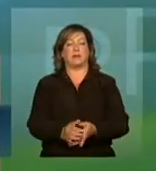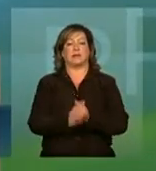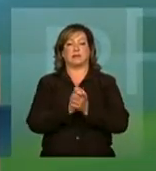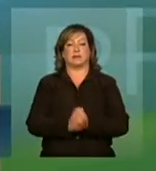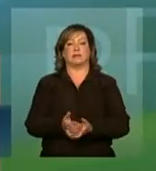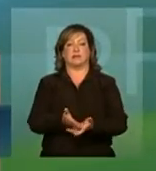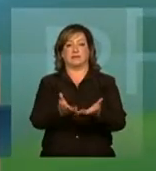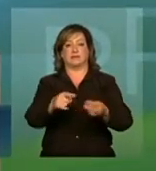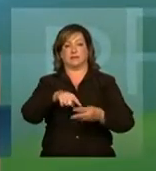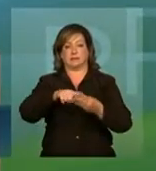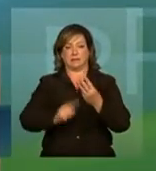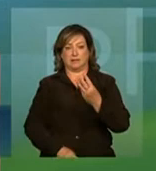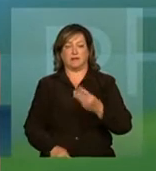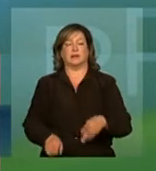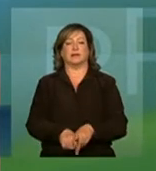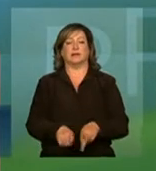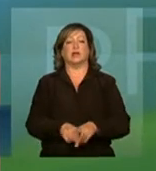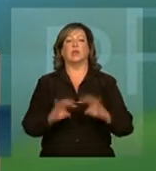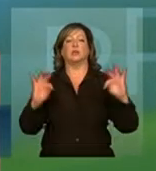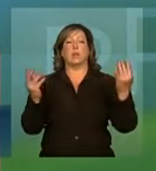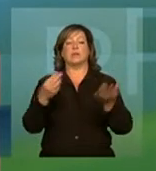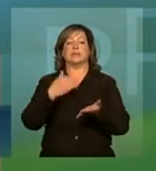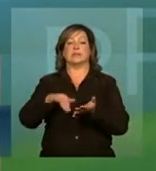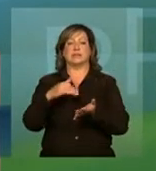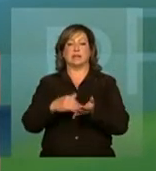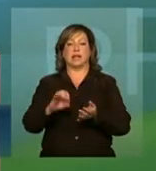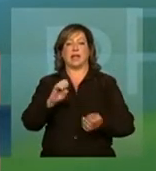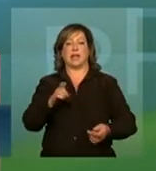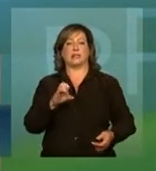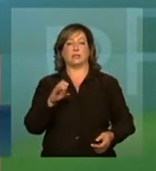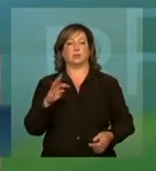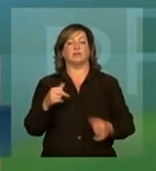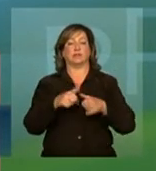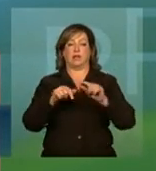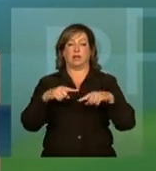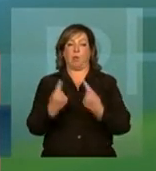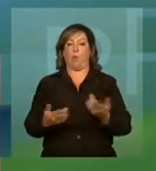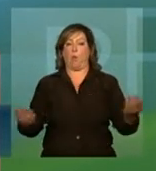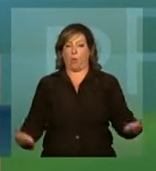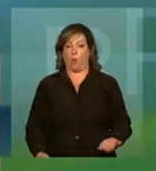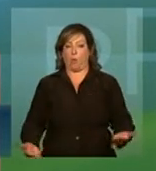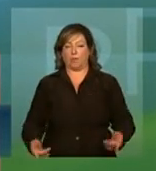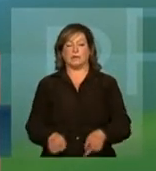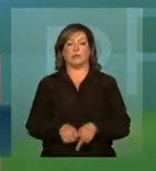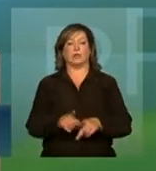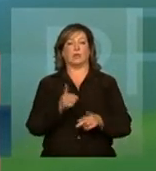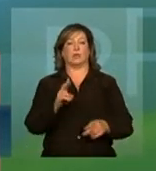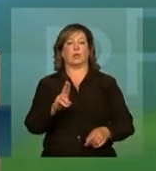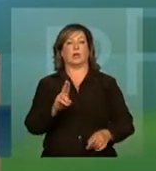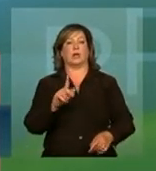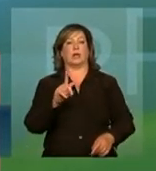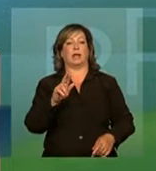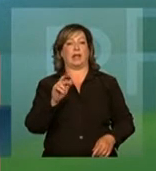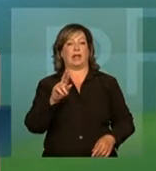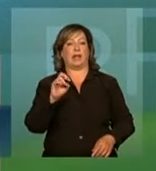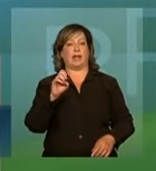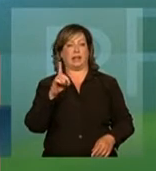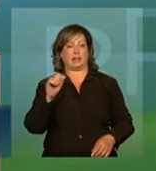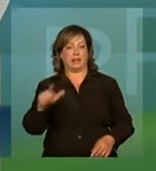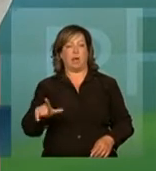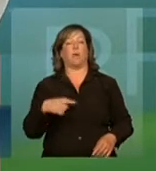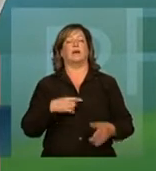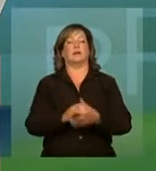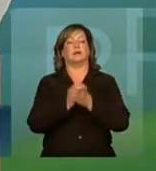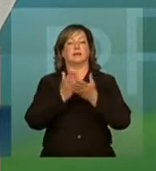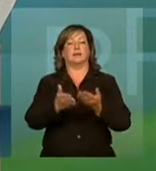Luiz Alberto dos Santos, e todos os secretários executivos aqui presentes, e também o Dr. Jorge Gerdau, em nome de quem cumprimento